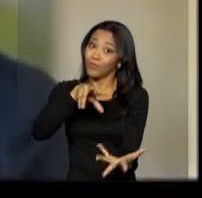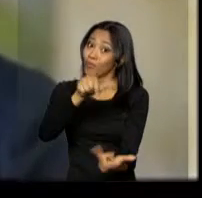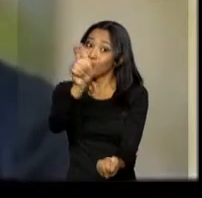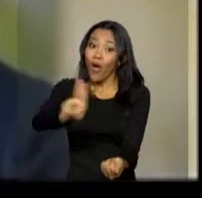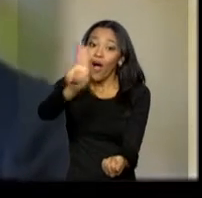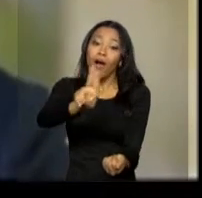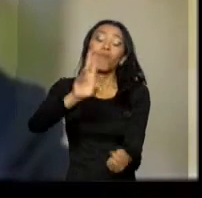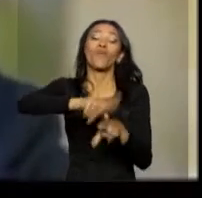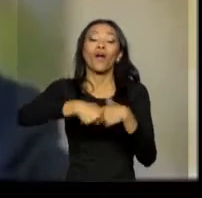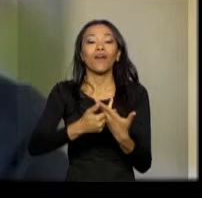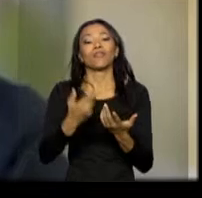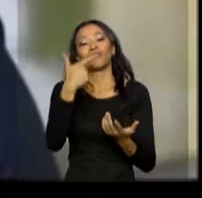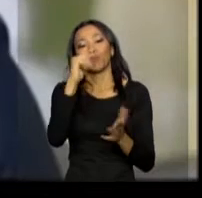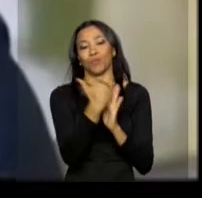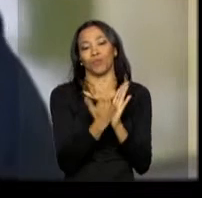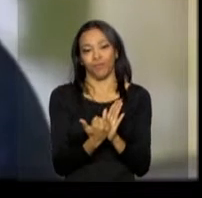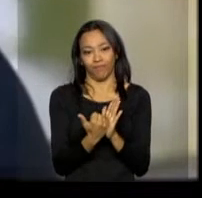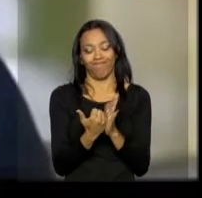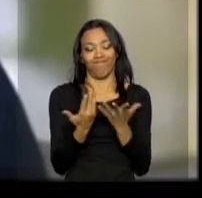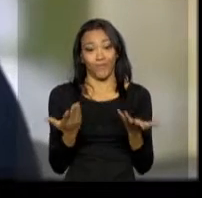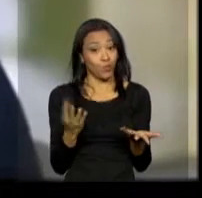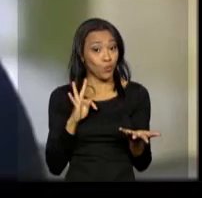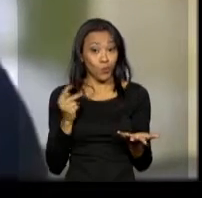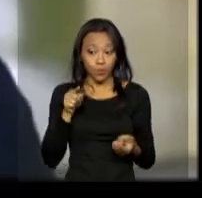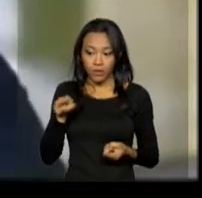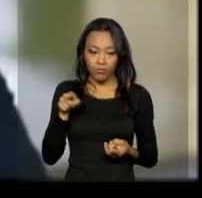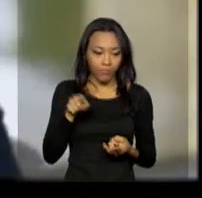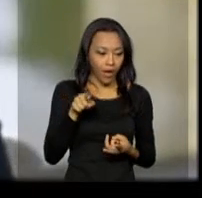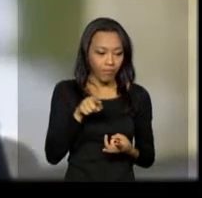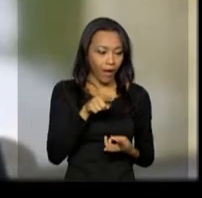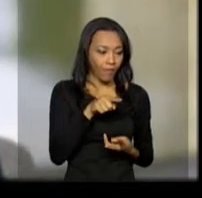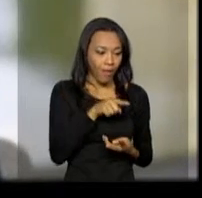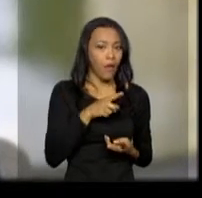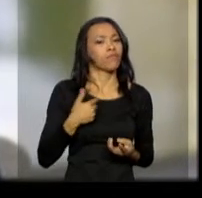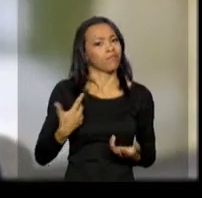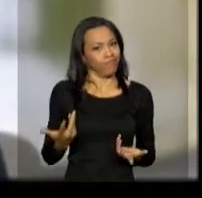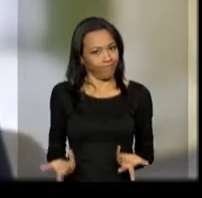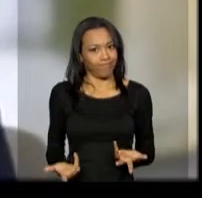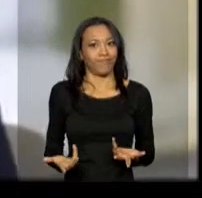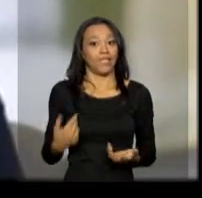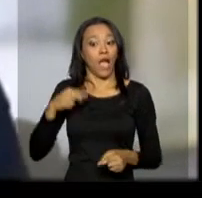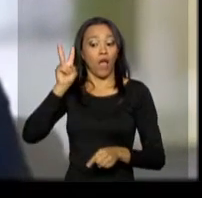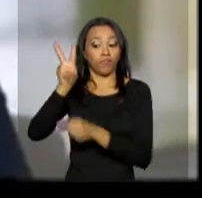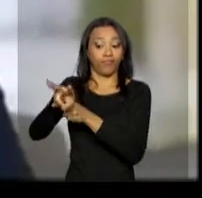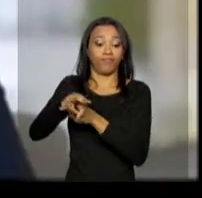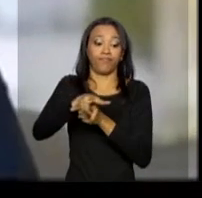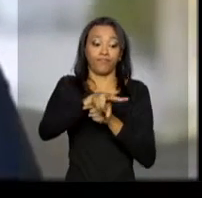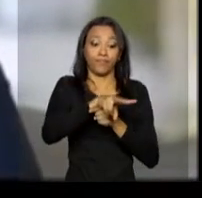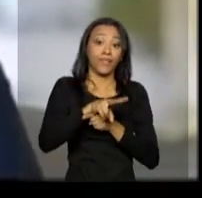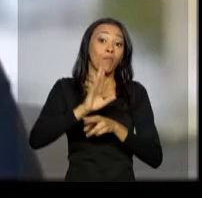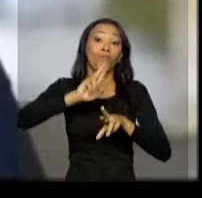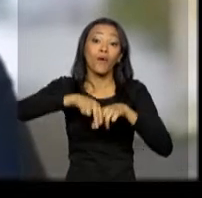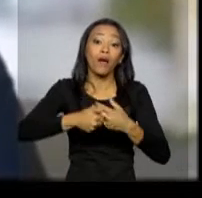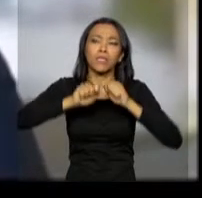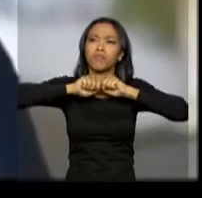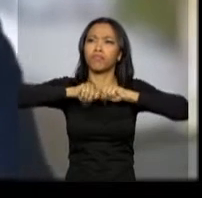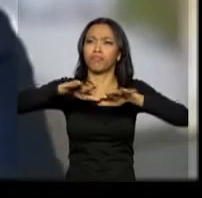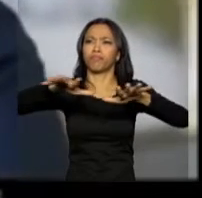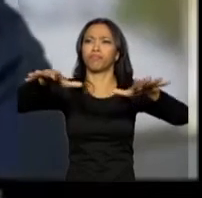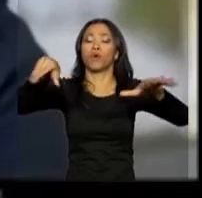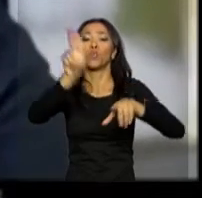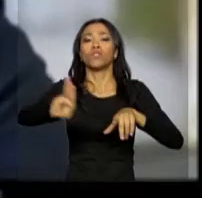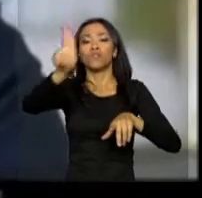programa Ciências Sem Fronteiras. E tudo isso está sendo acompanhado pela expansão das universidades